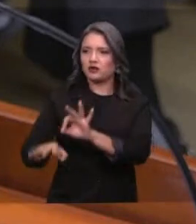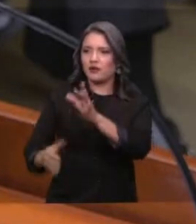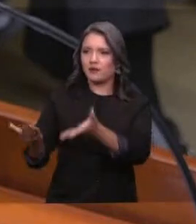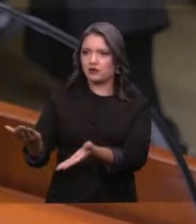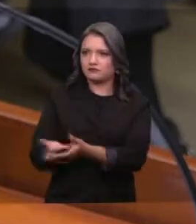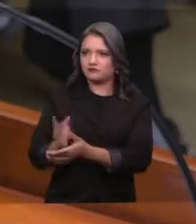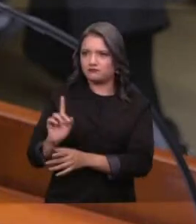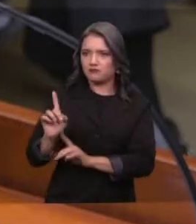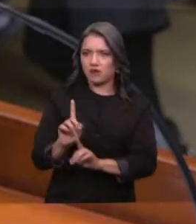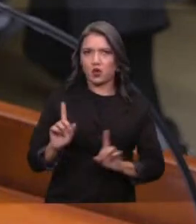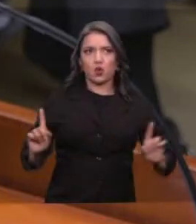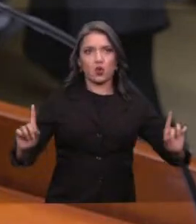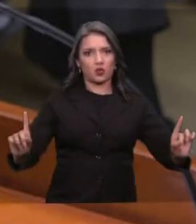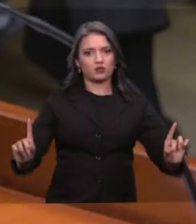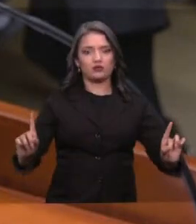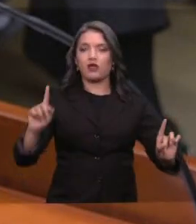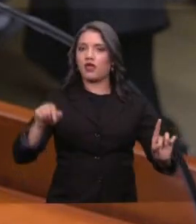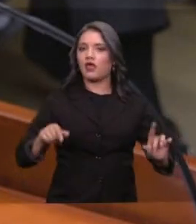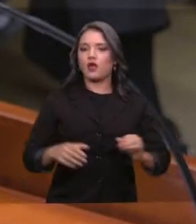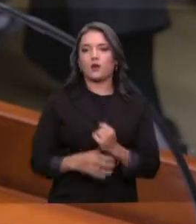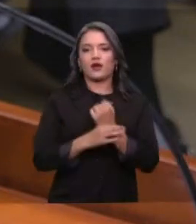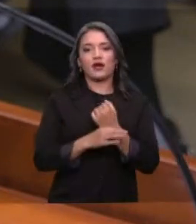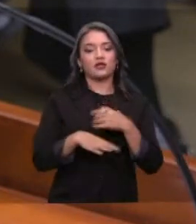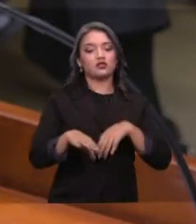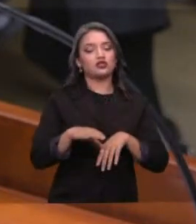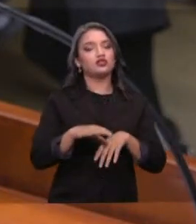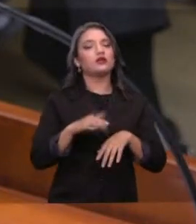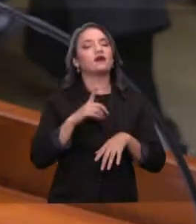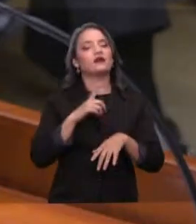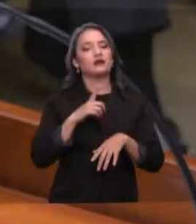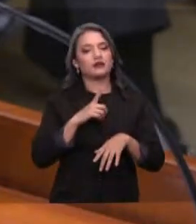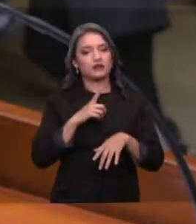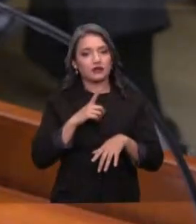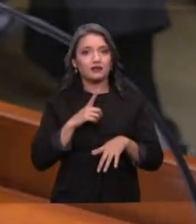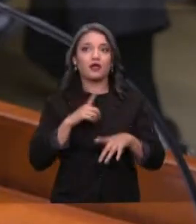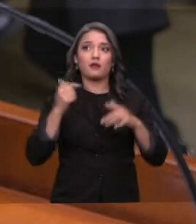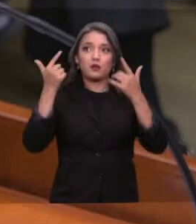institucional em prol de uma maior isenção e imparcialidade nas decisões.